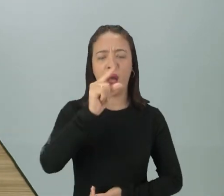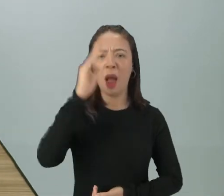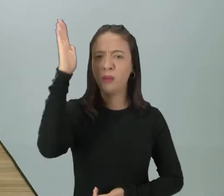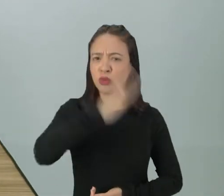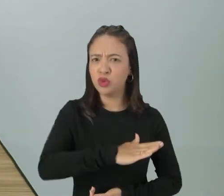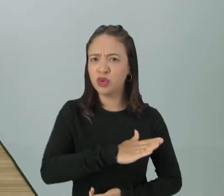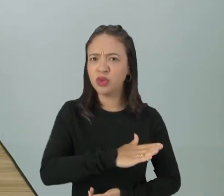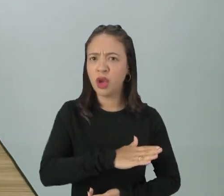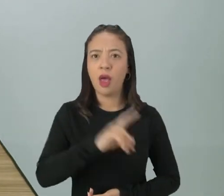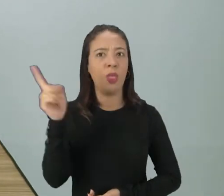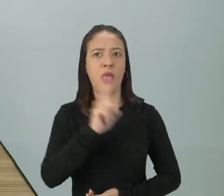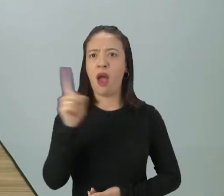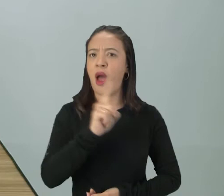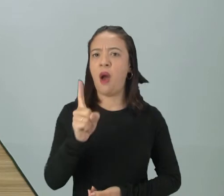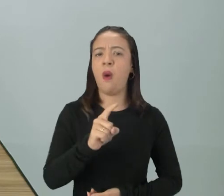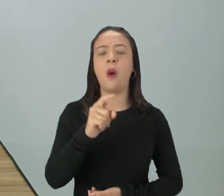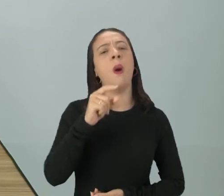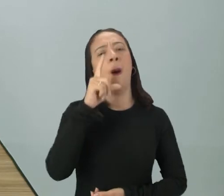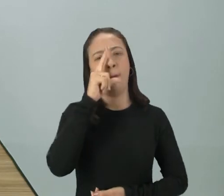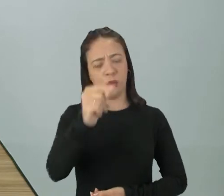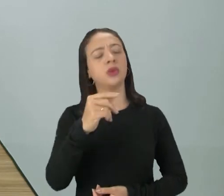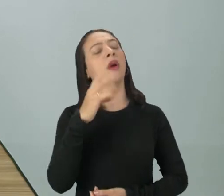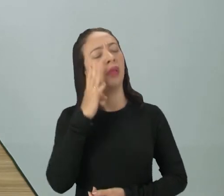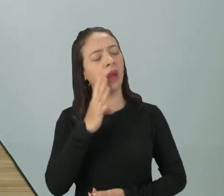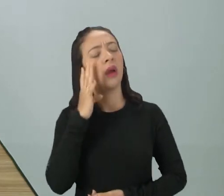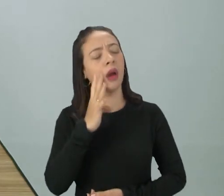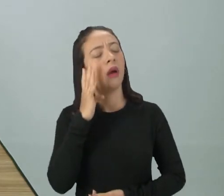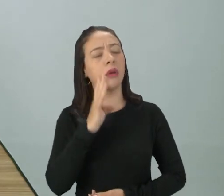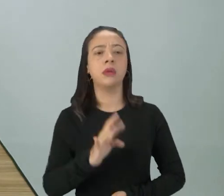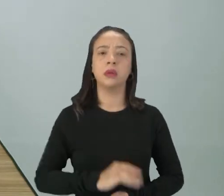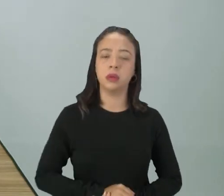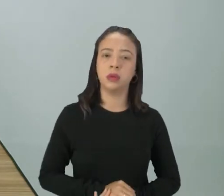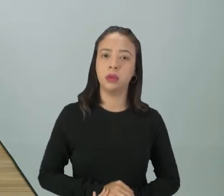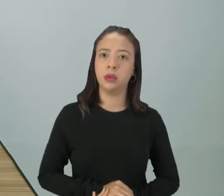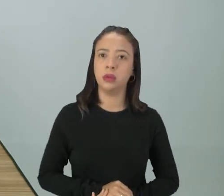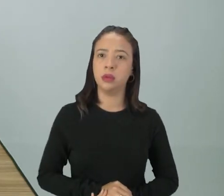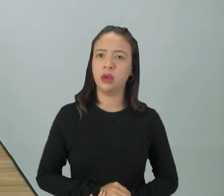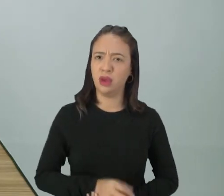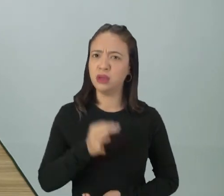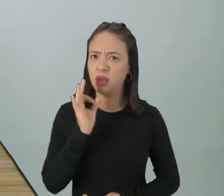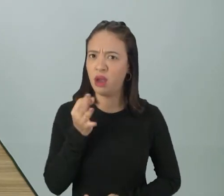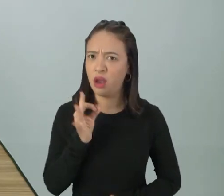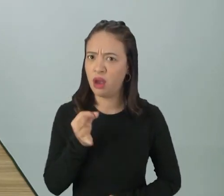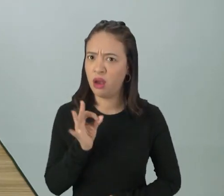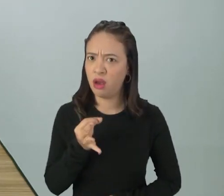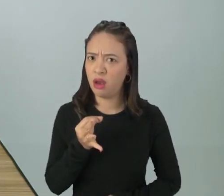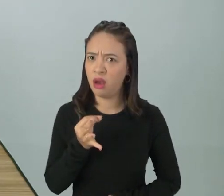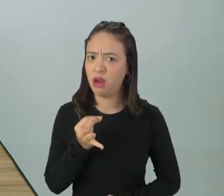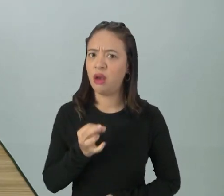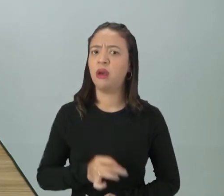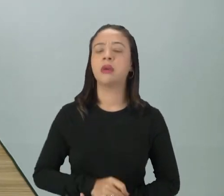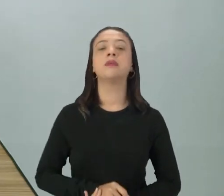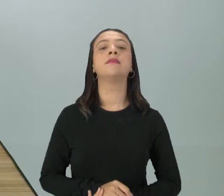era malvada. Será que essa opção é correta?